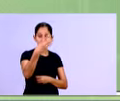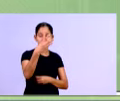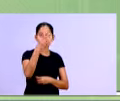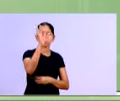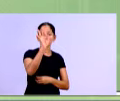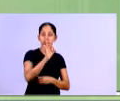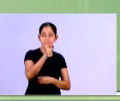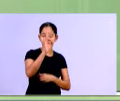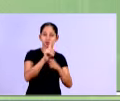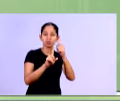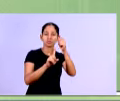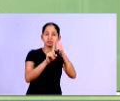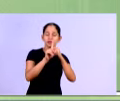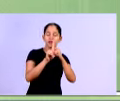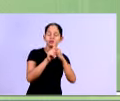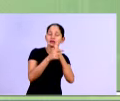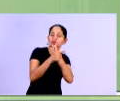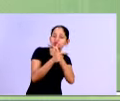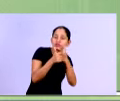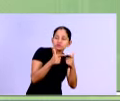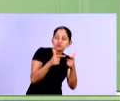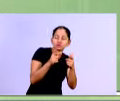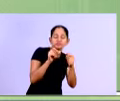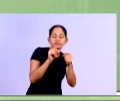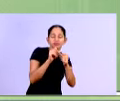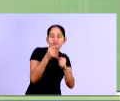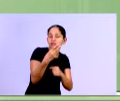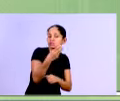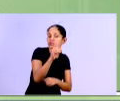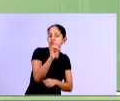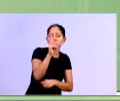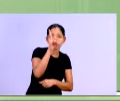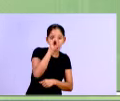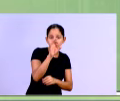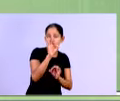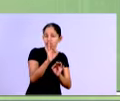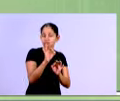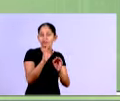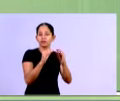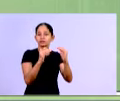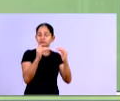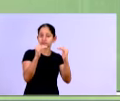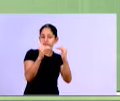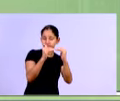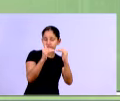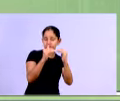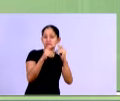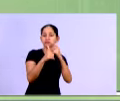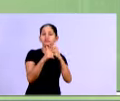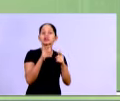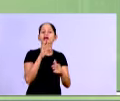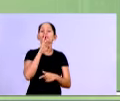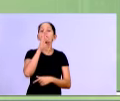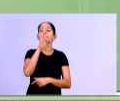para 30 dias. Ok? Ao fazer essa divisão, isso vai dar